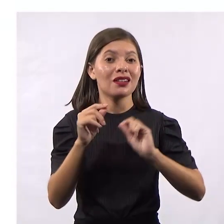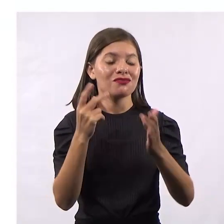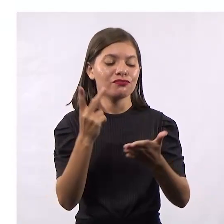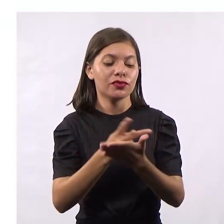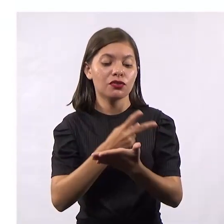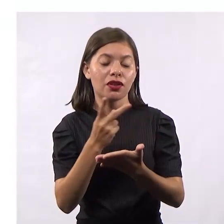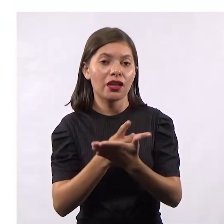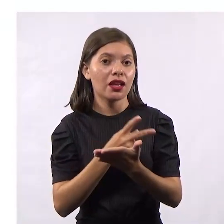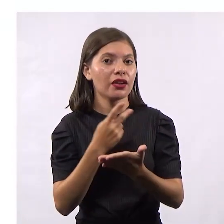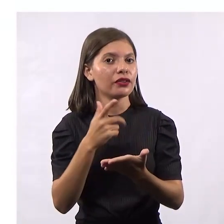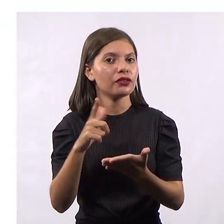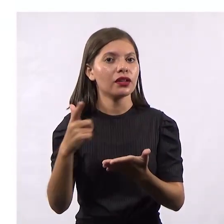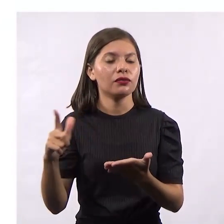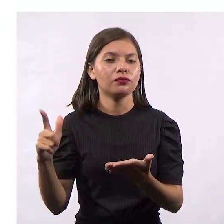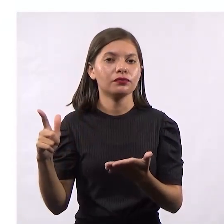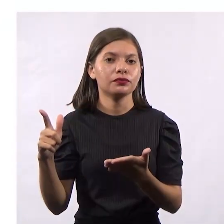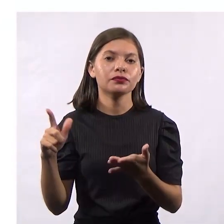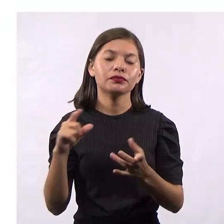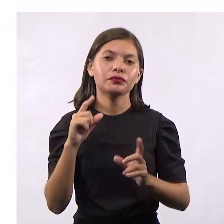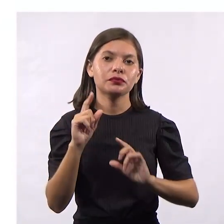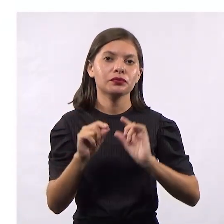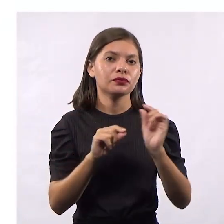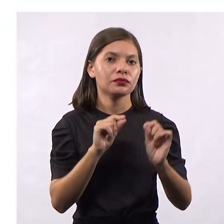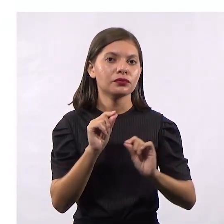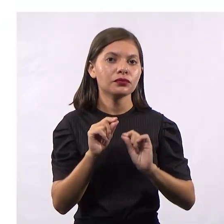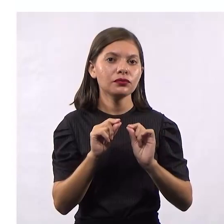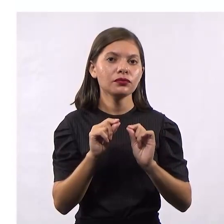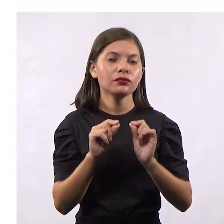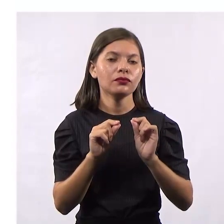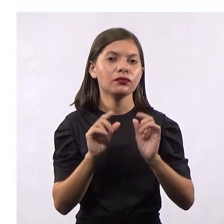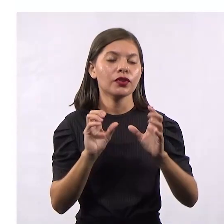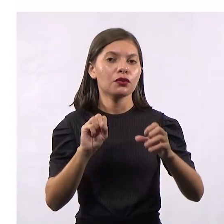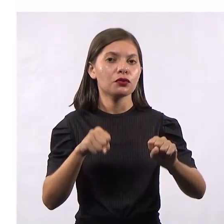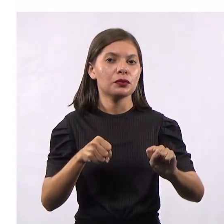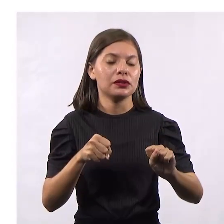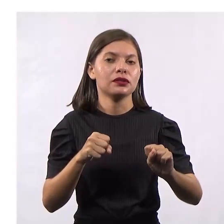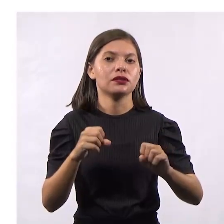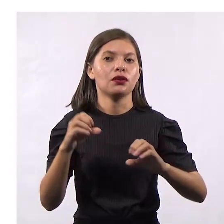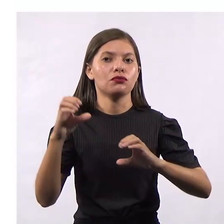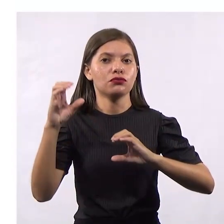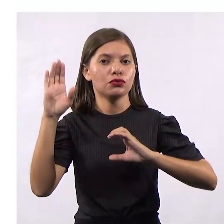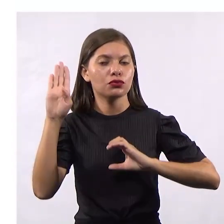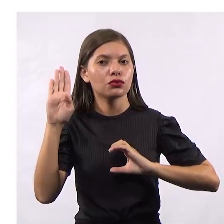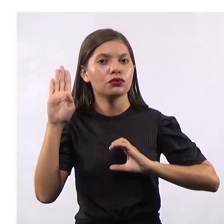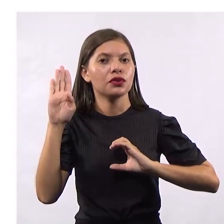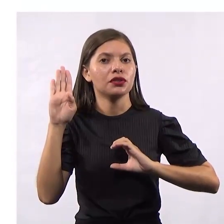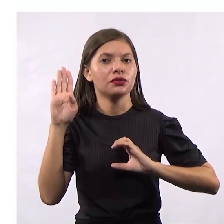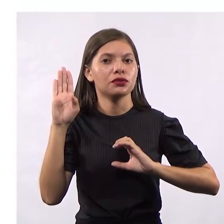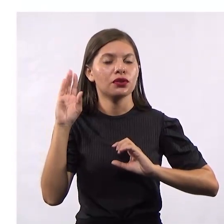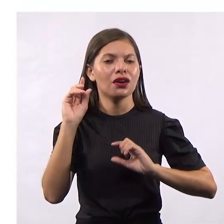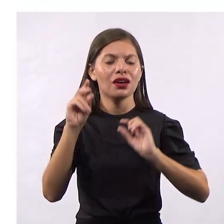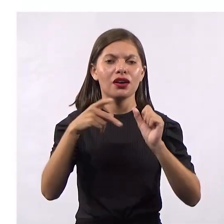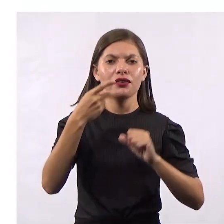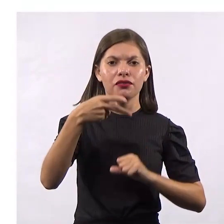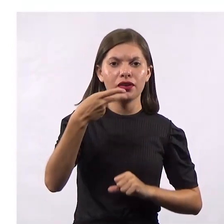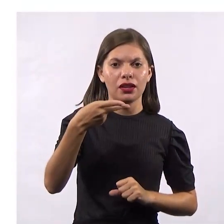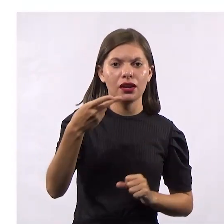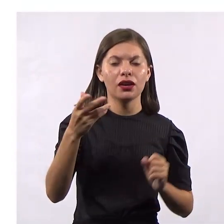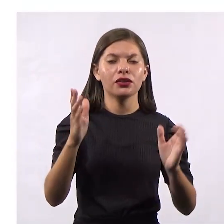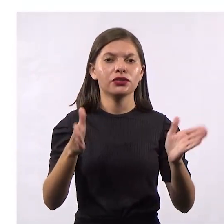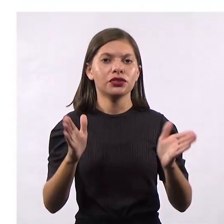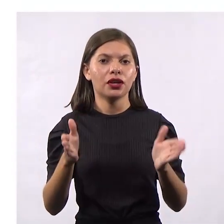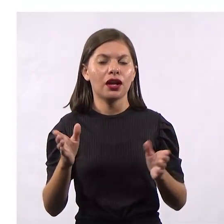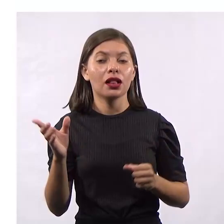for verificada alguma irregularidade, tá? E a formalização do convênio, como